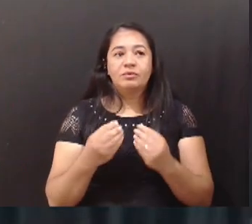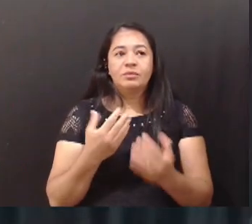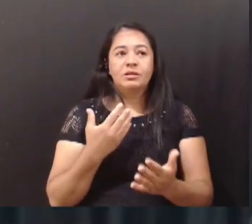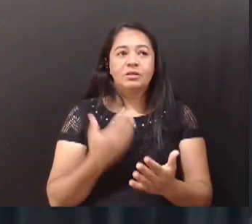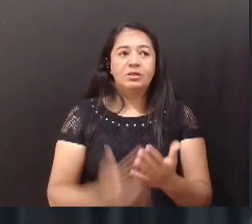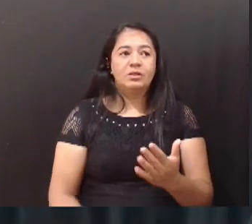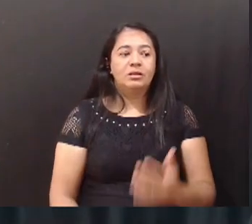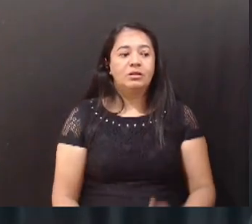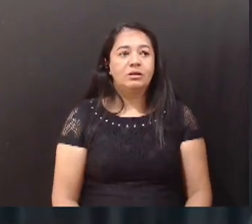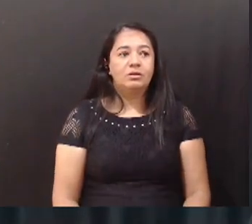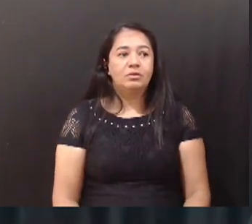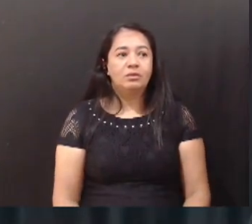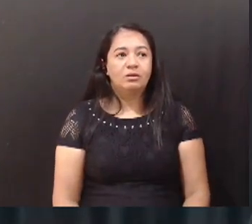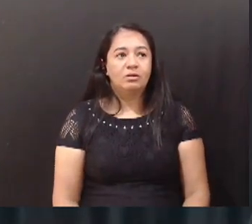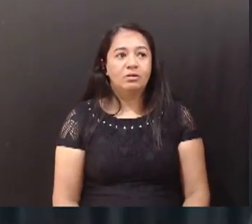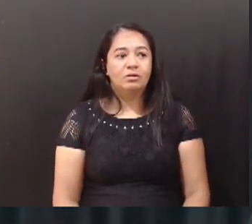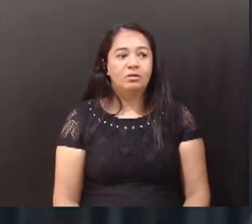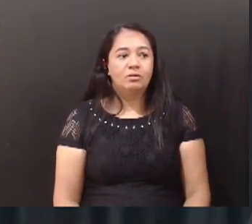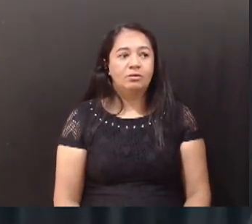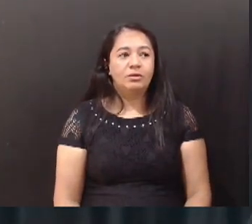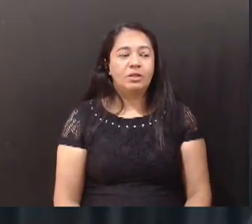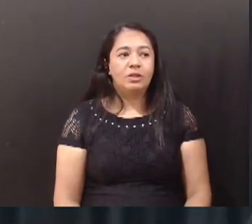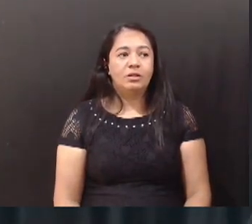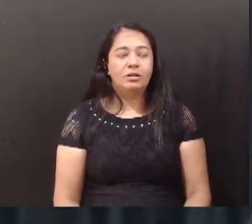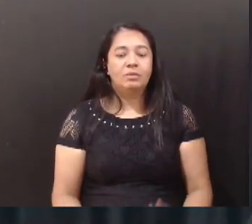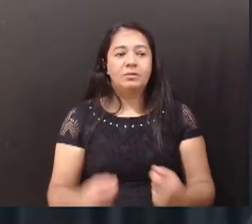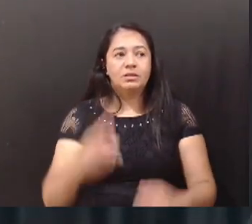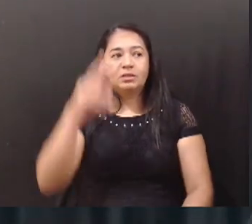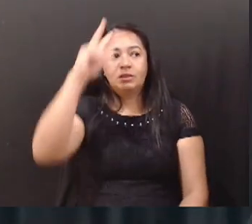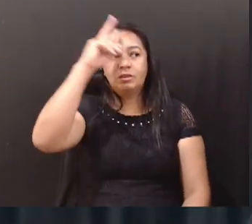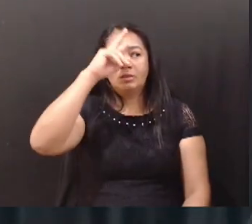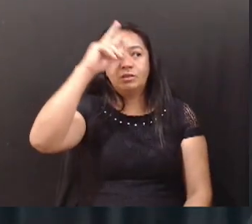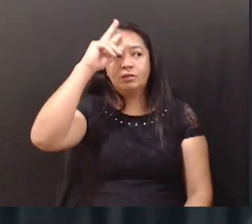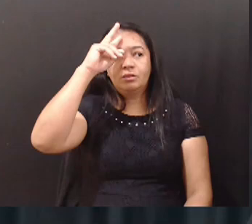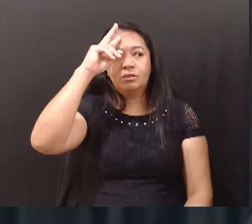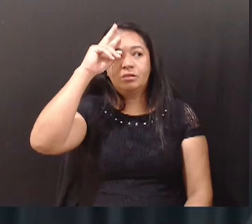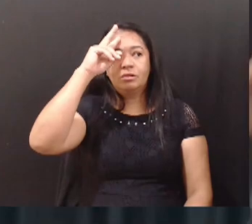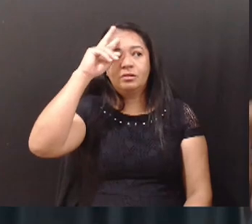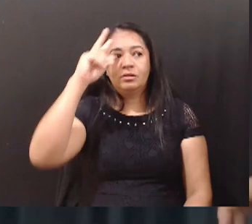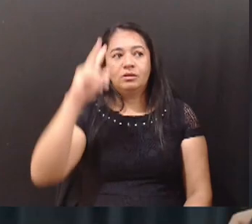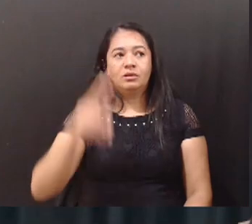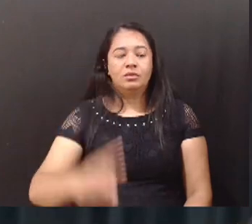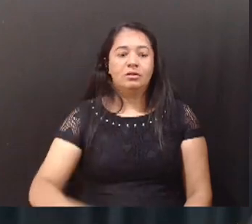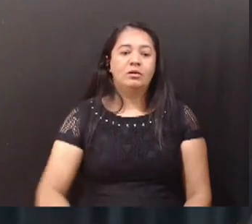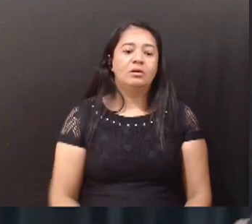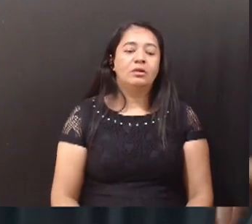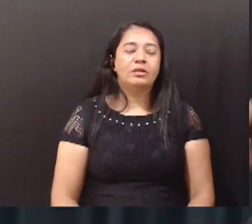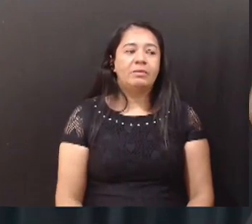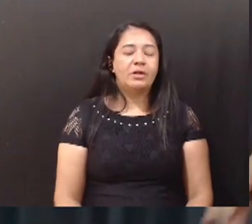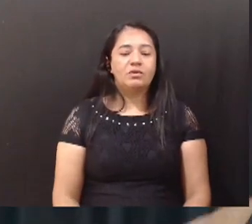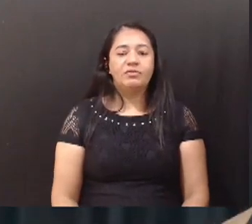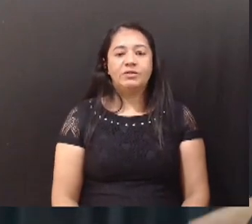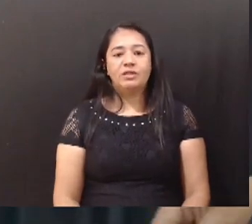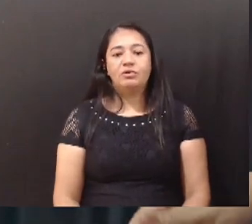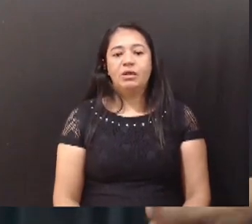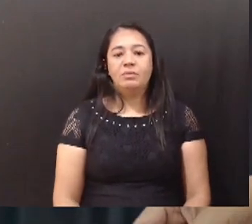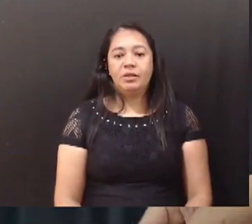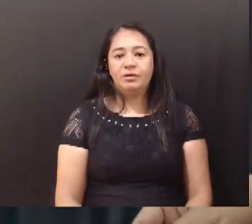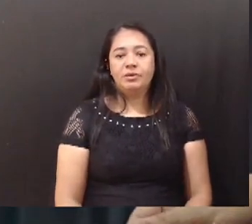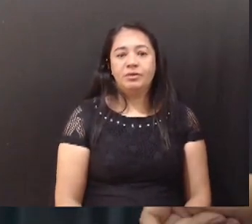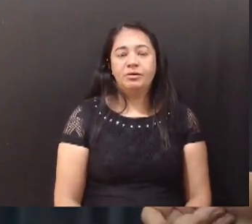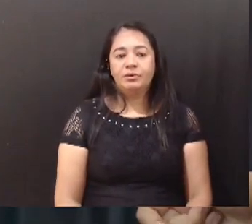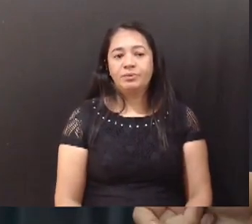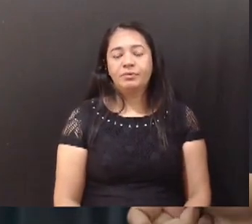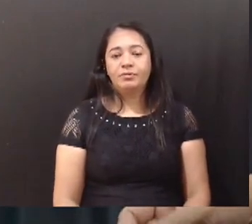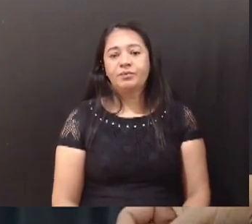diferente. Então a gente também precisa lembrar disso, porque essas pessoas vão vivenciar o final de ano de uma maneira, com emoções completamente diferentes. Né?